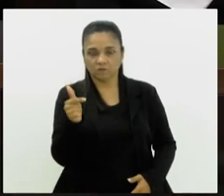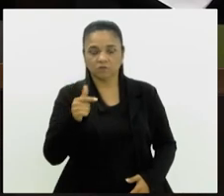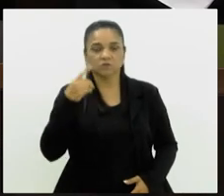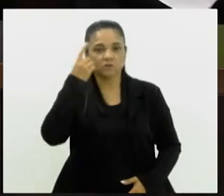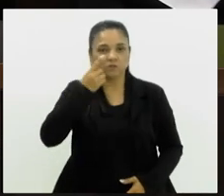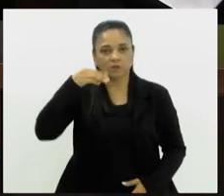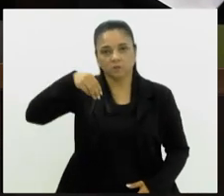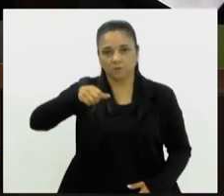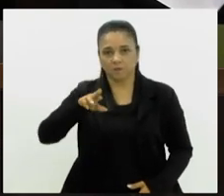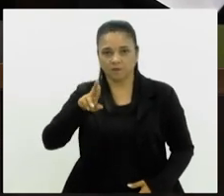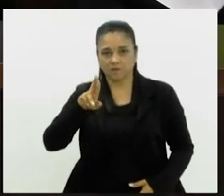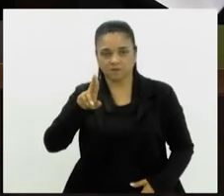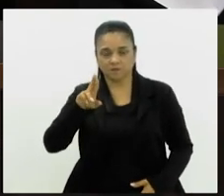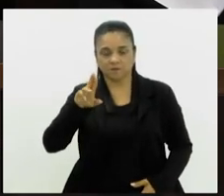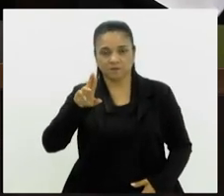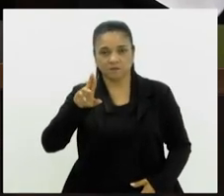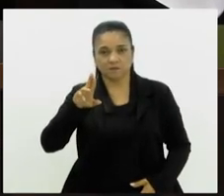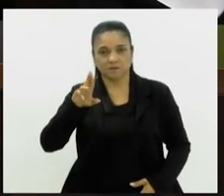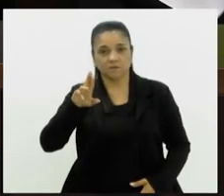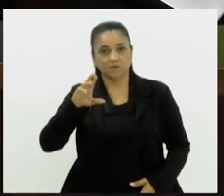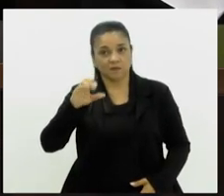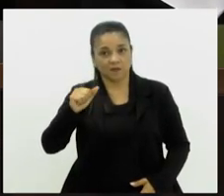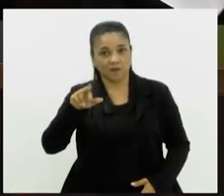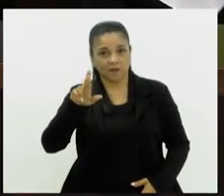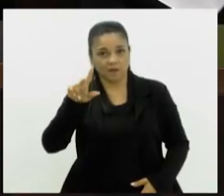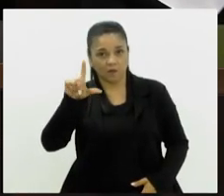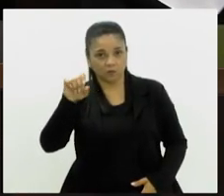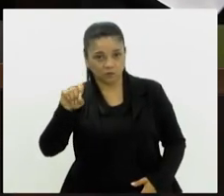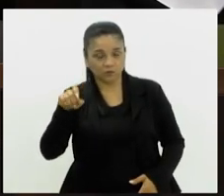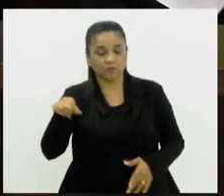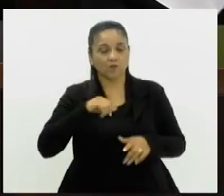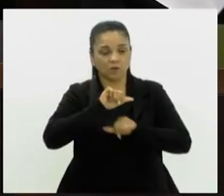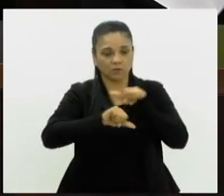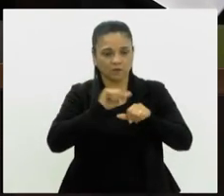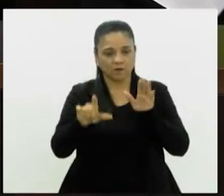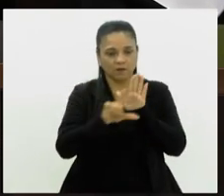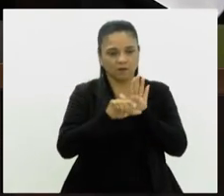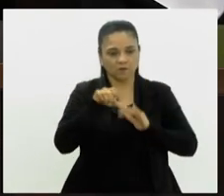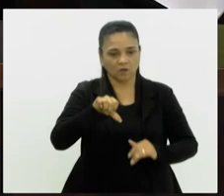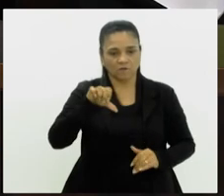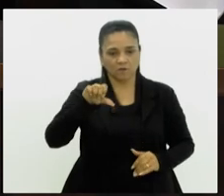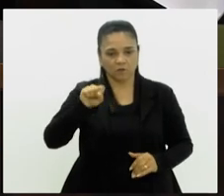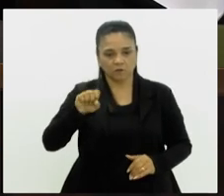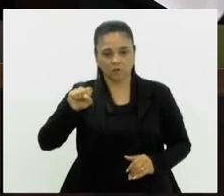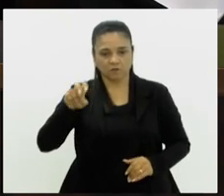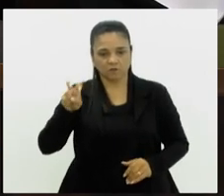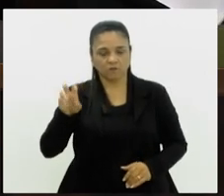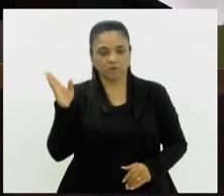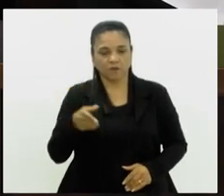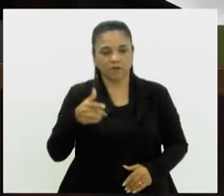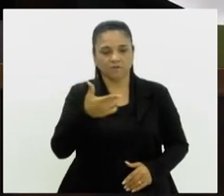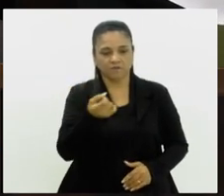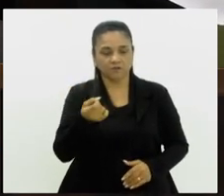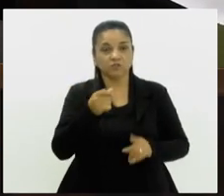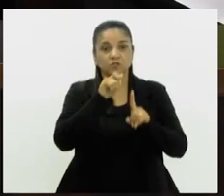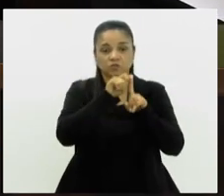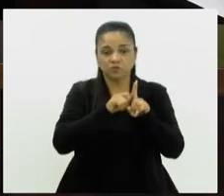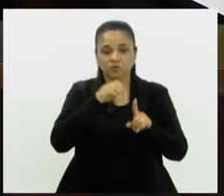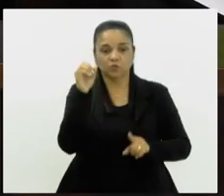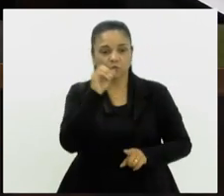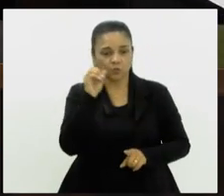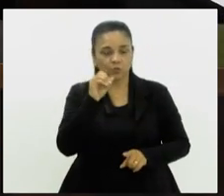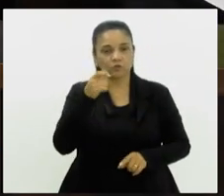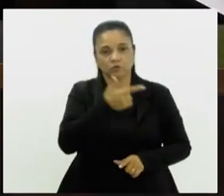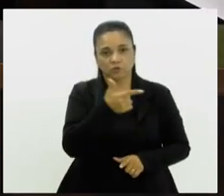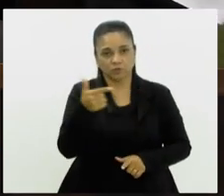Macedo, que altera a Lei 9885, de 20 de outubro de 2022, que institui o Programa Estadual